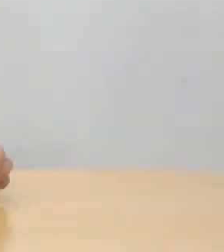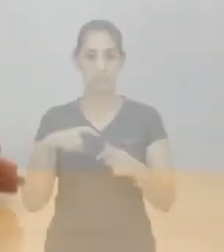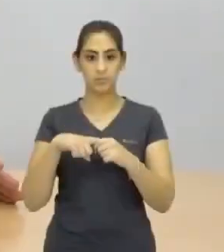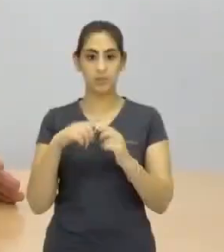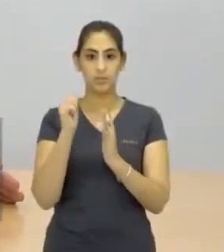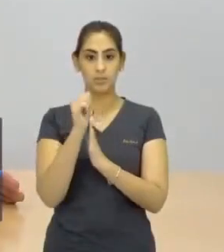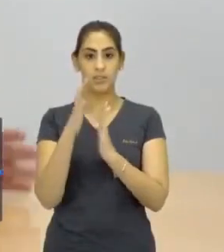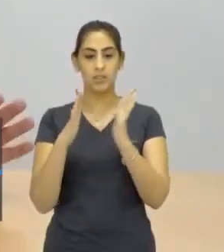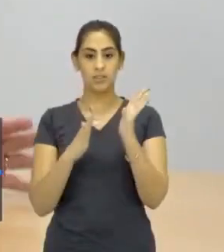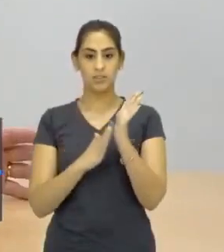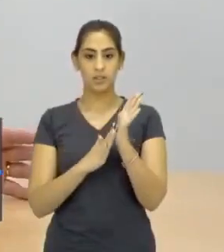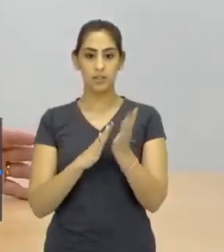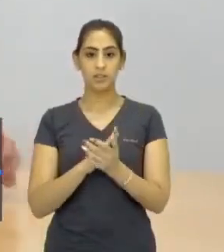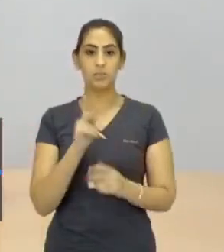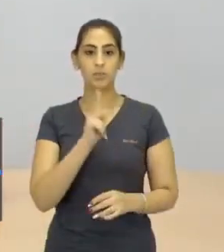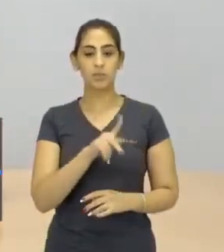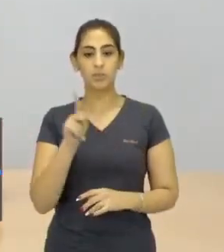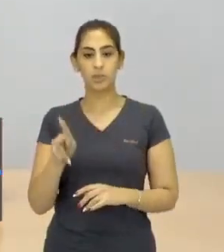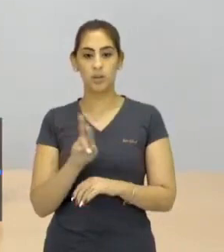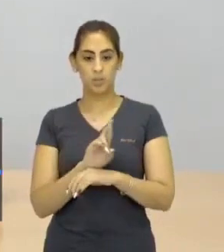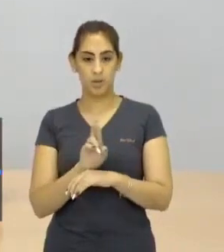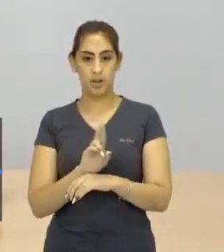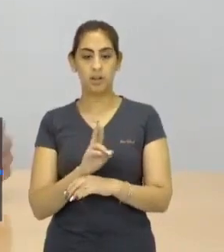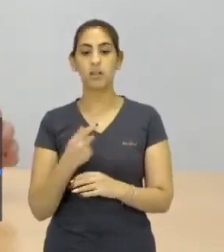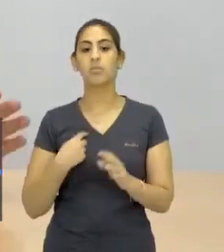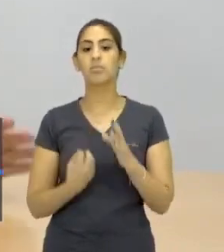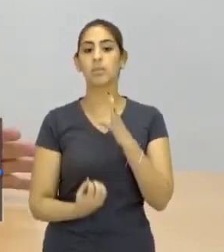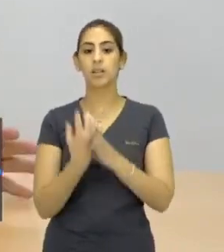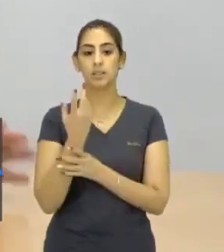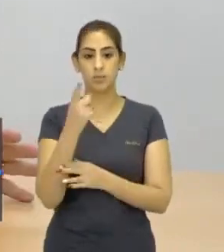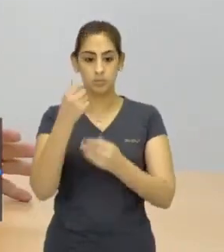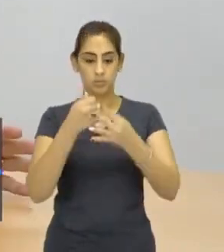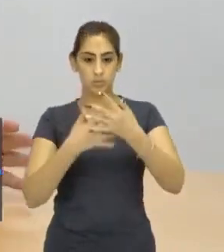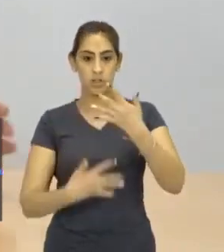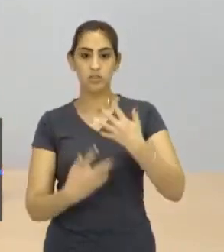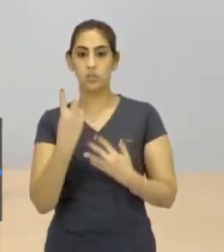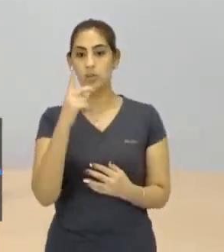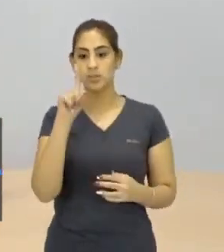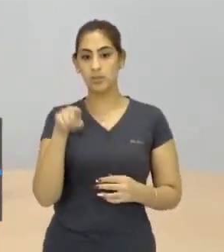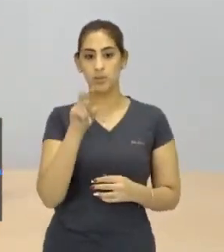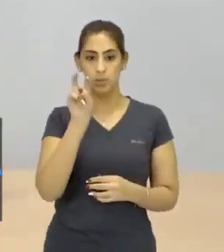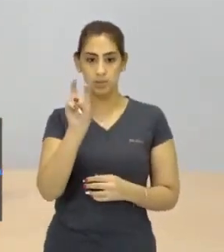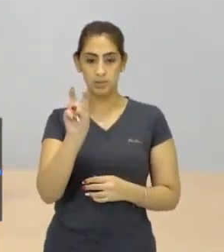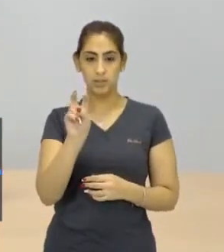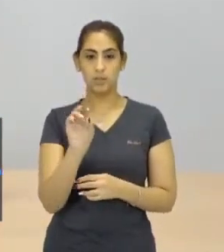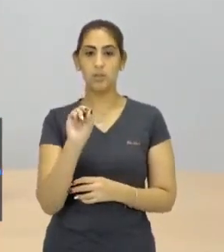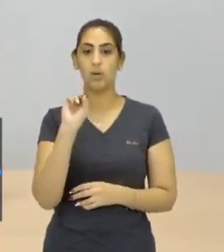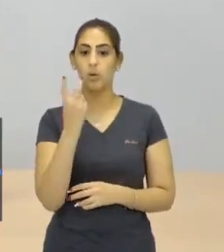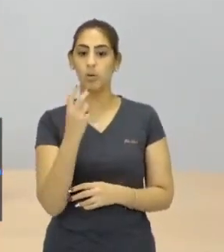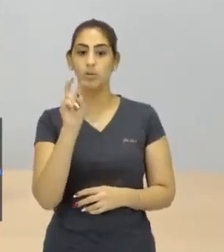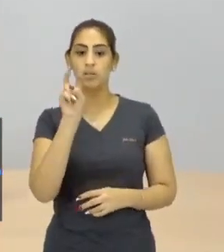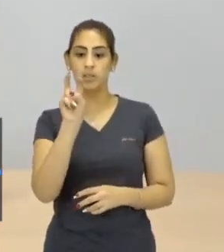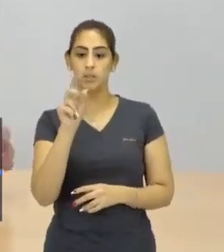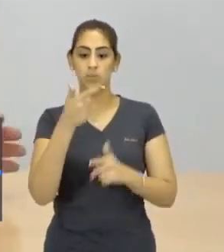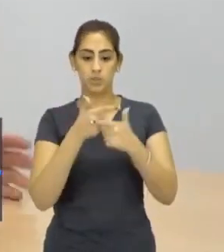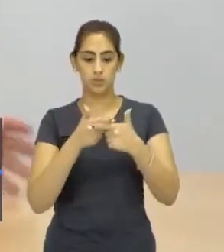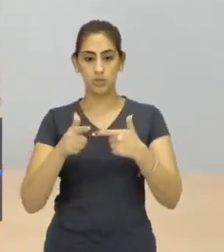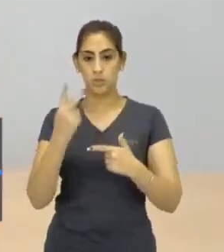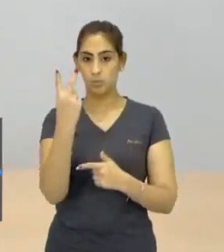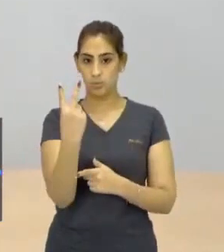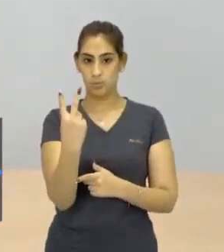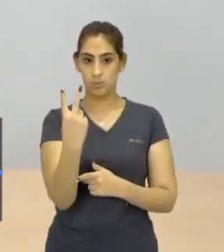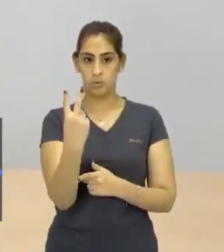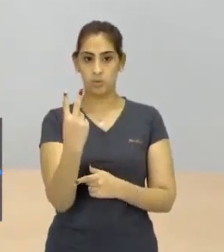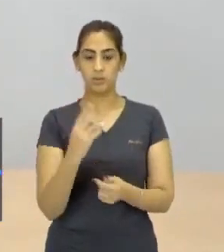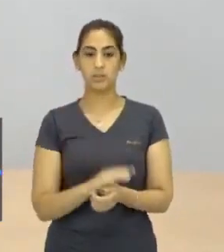Voltamos da atividade. Professora Roberta, apareceu no chat lá 2,5 ou 5 dividido por 2. Então eu quero